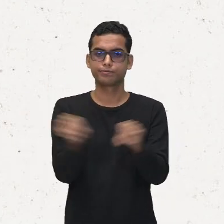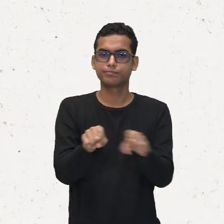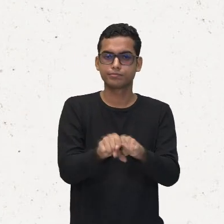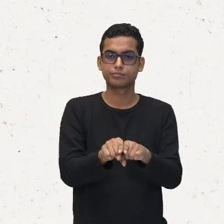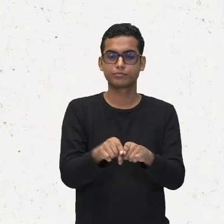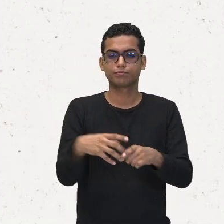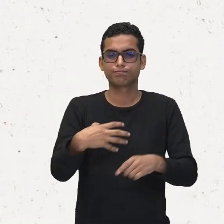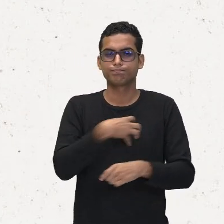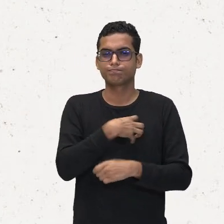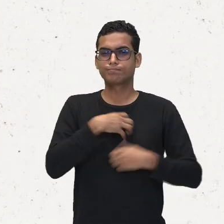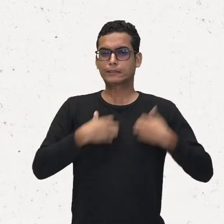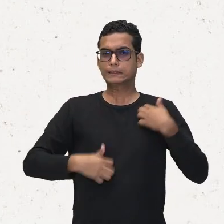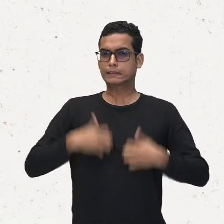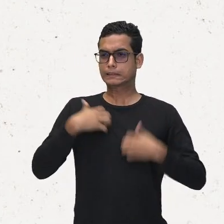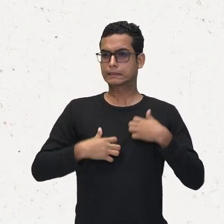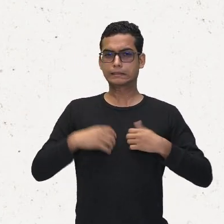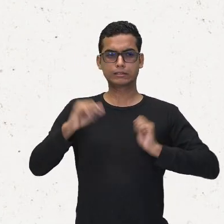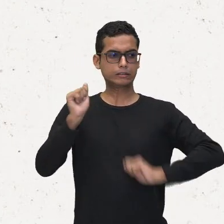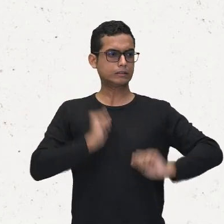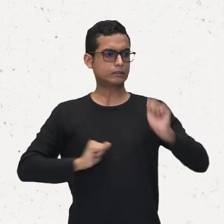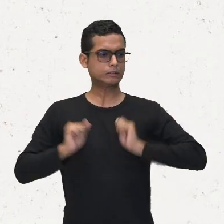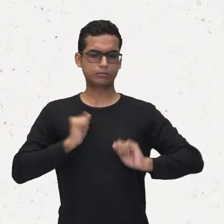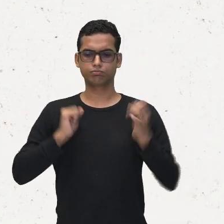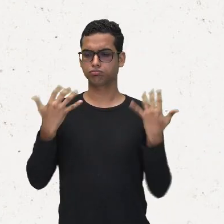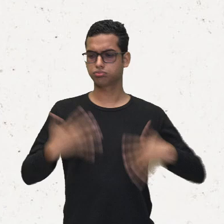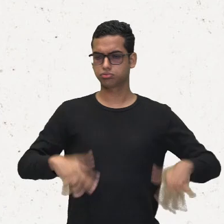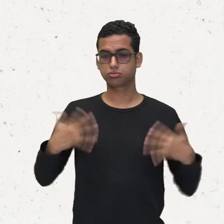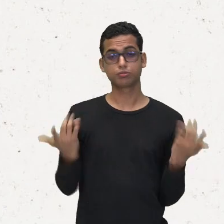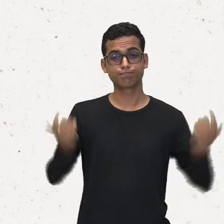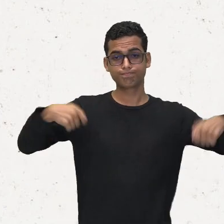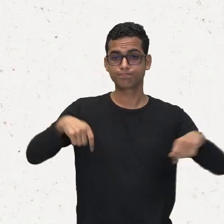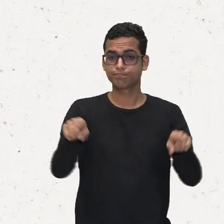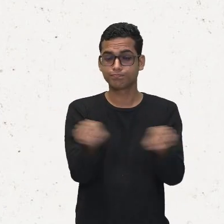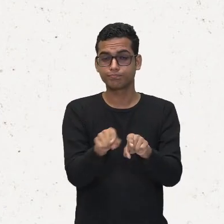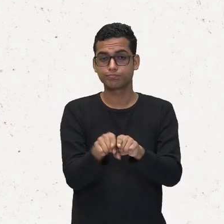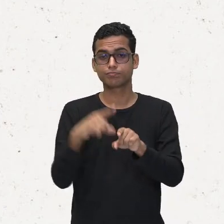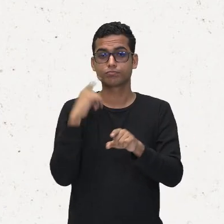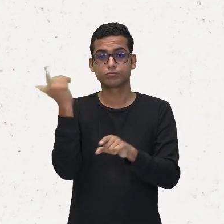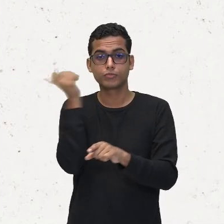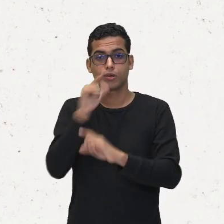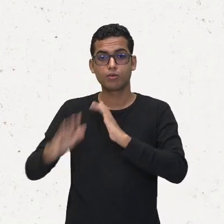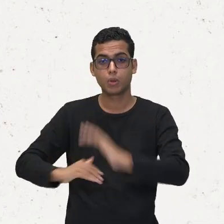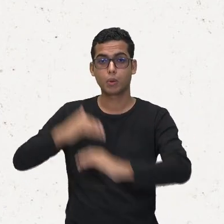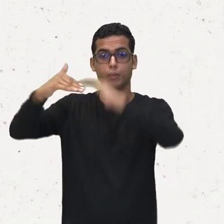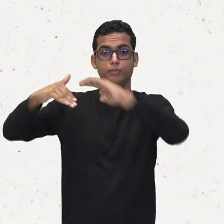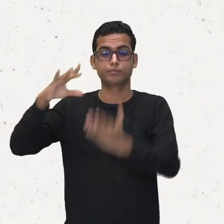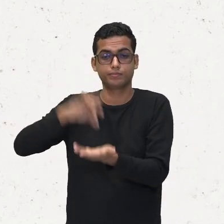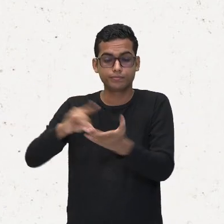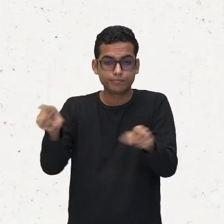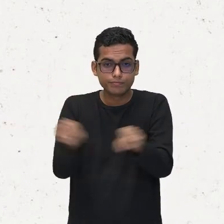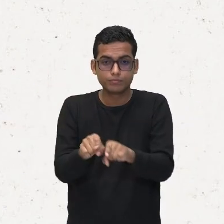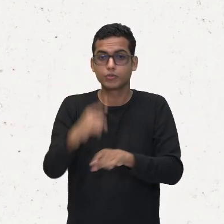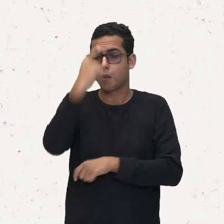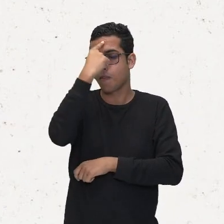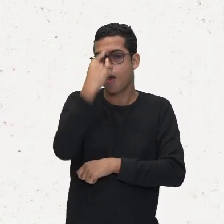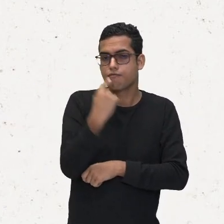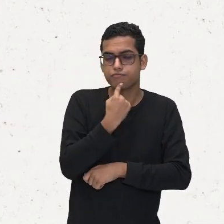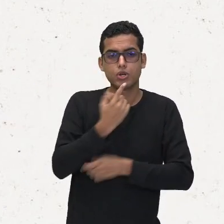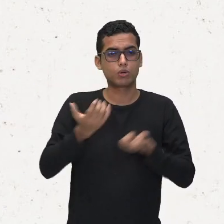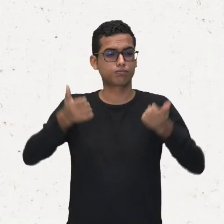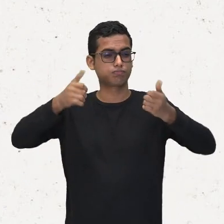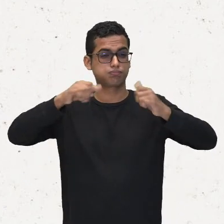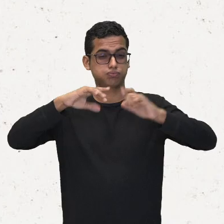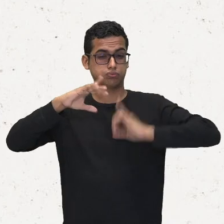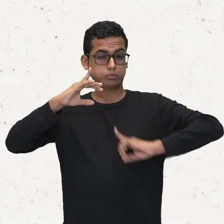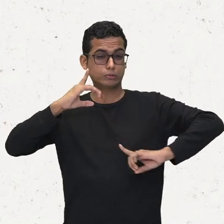sentir estressada ou ansiosa ela tem, com possibilidade de evoluir, então, para um quadro depressivo ao longo do